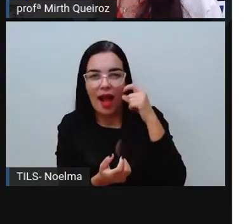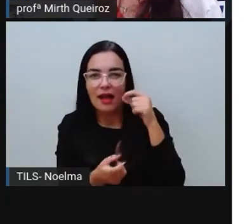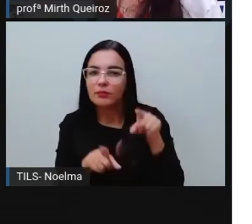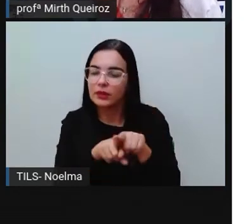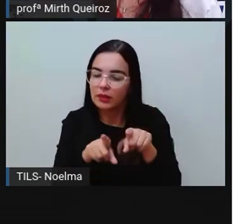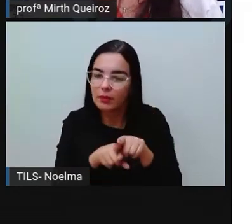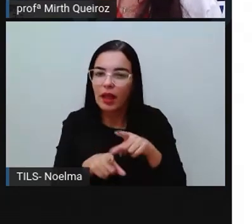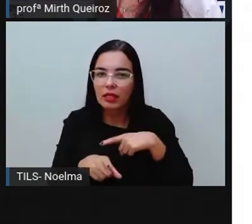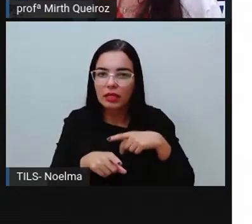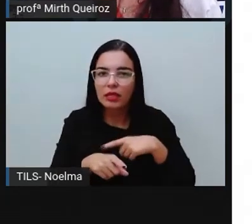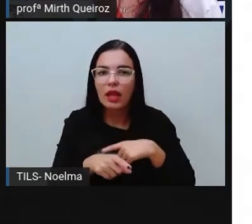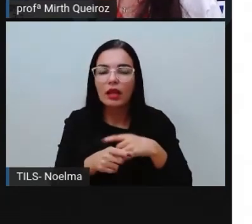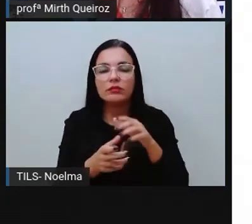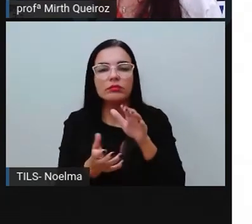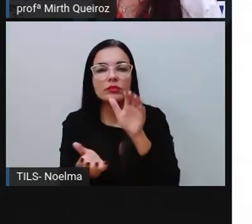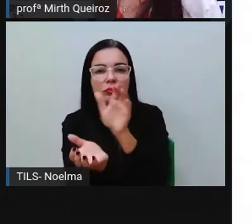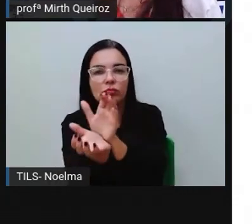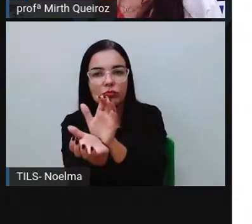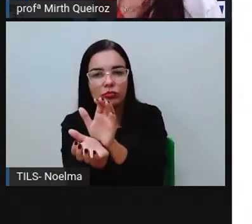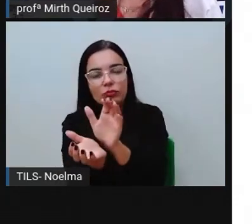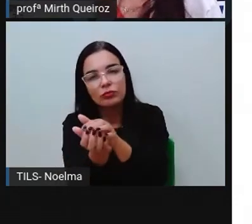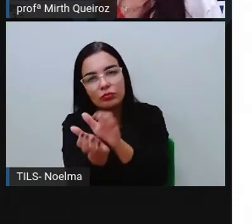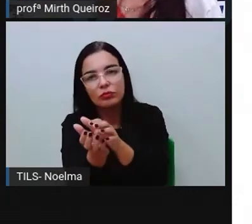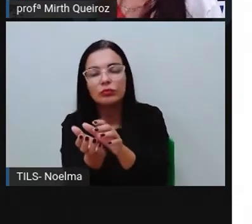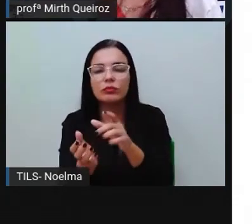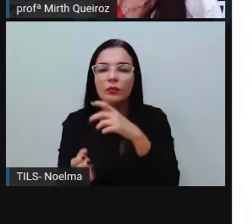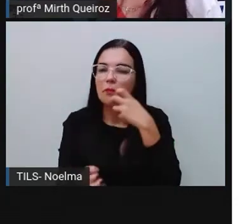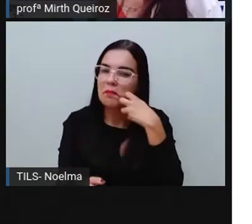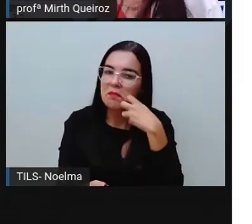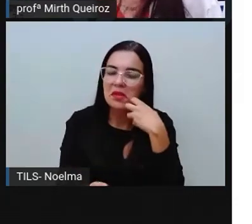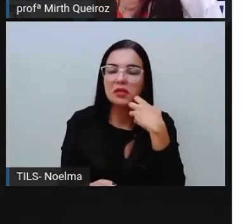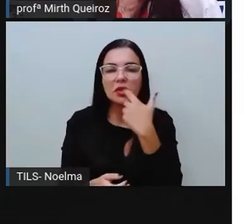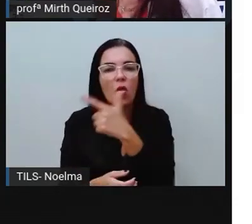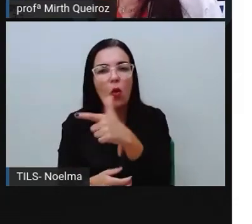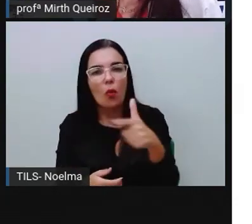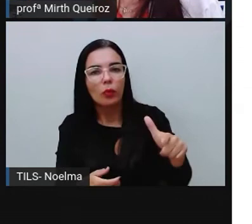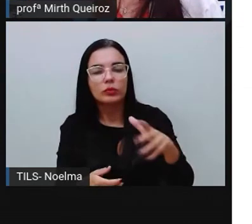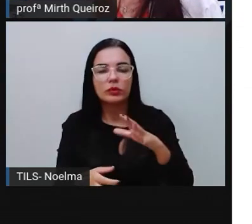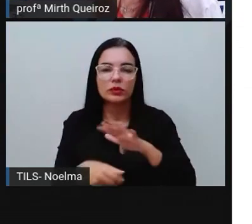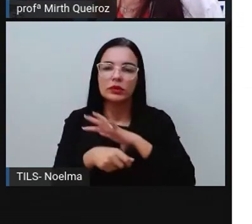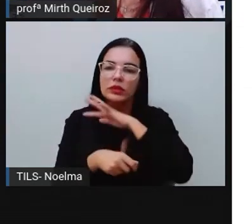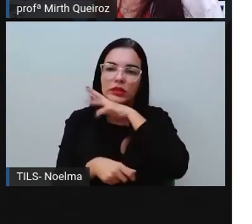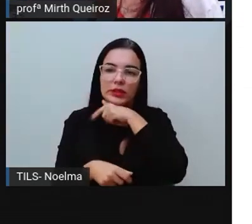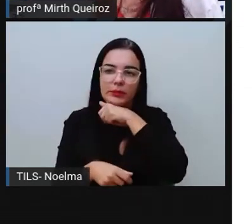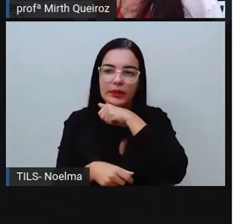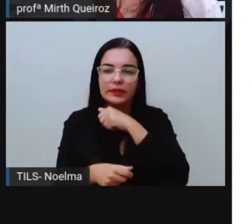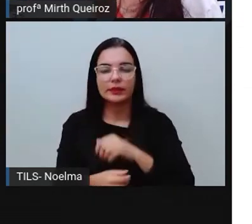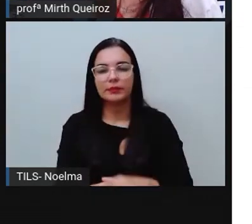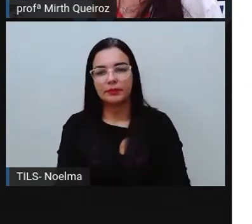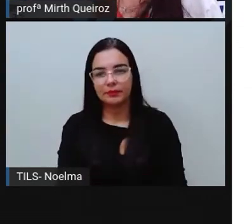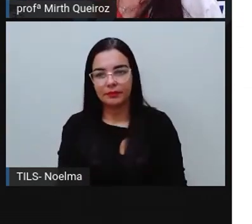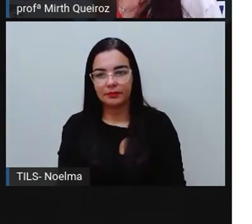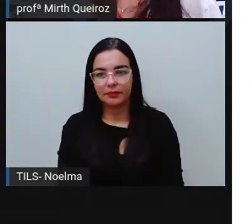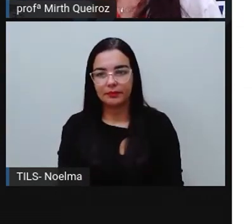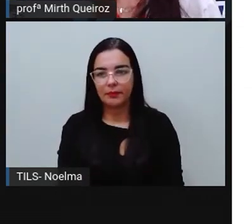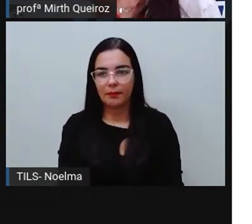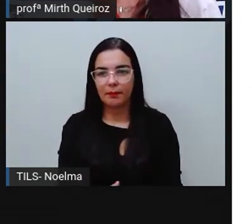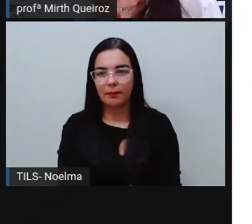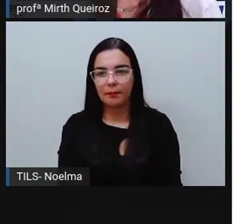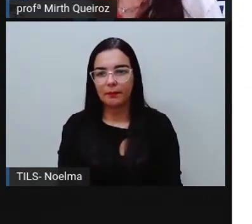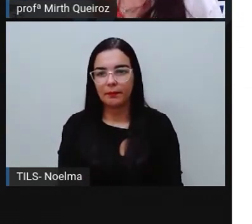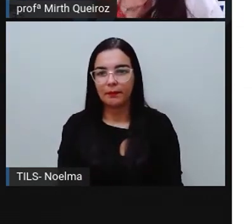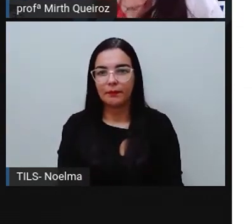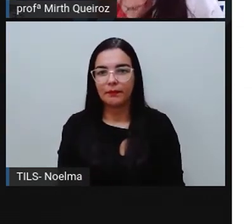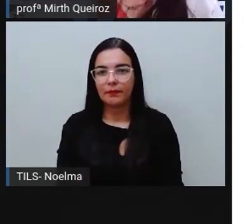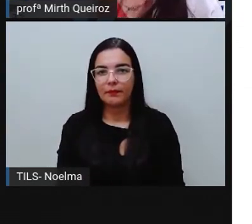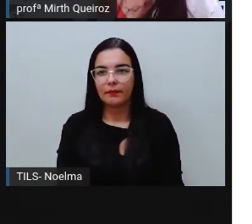répteis, aves, peixes e outros animais. São alguns dos alimentos aí dessa espécie que é carnívora.